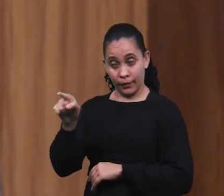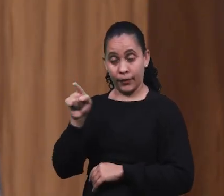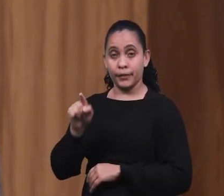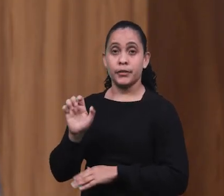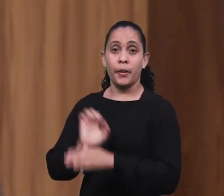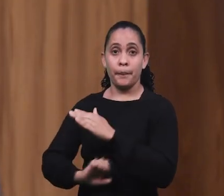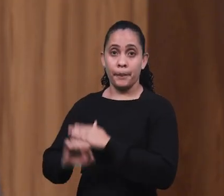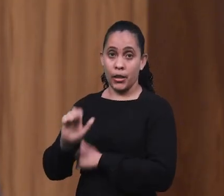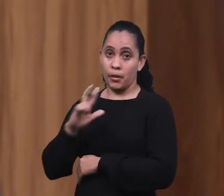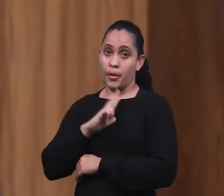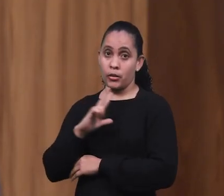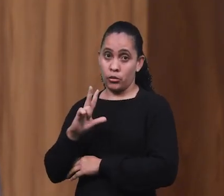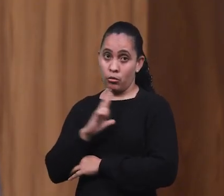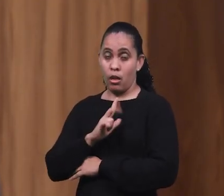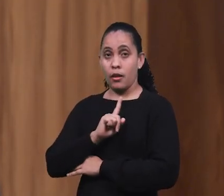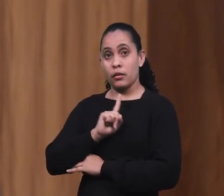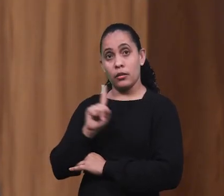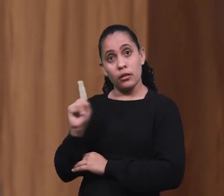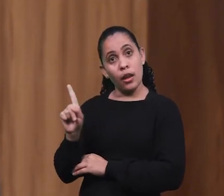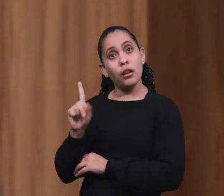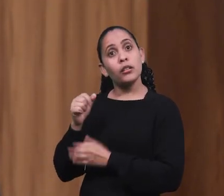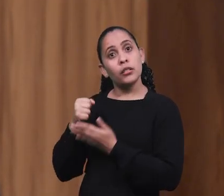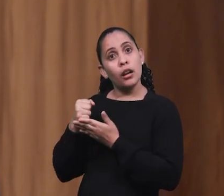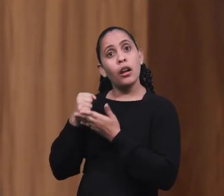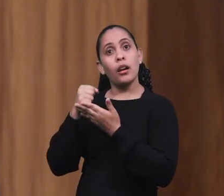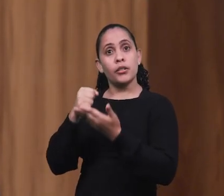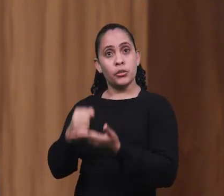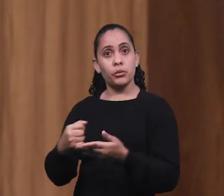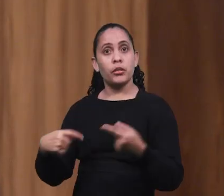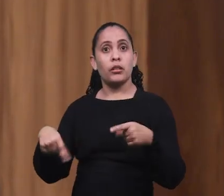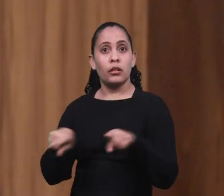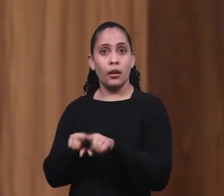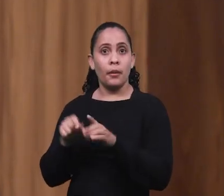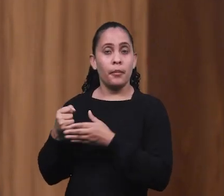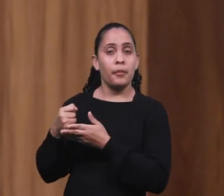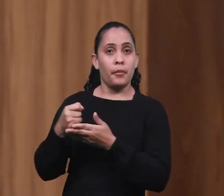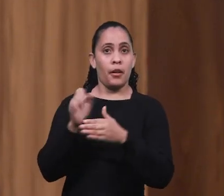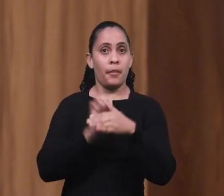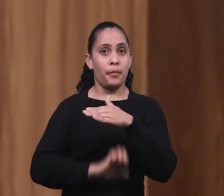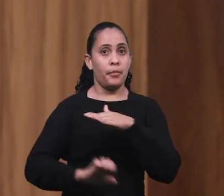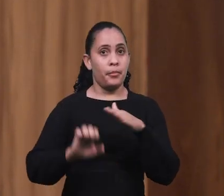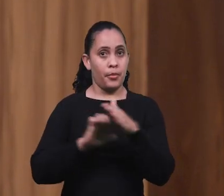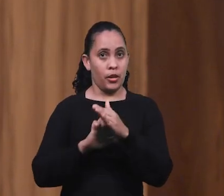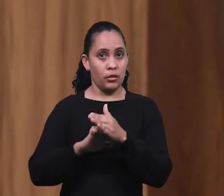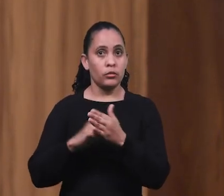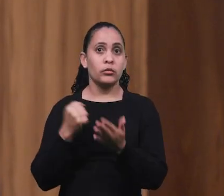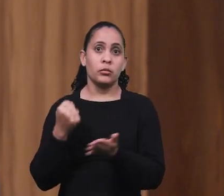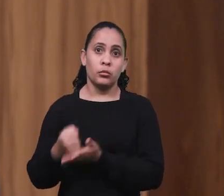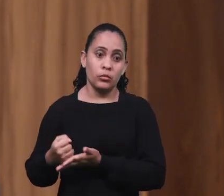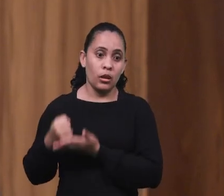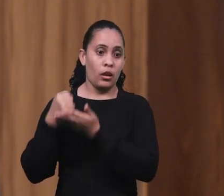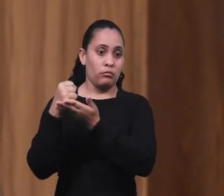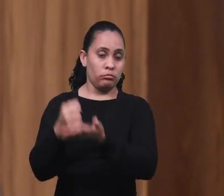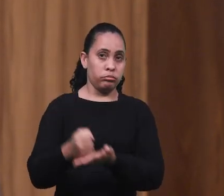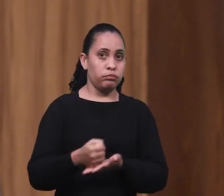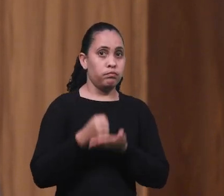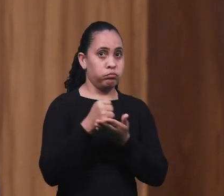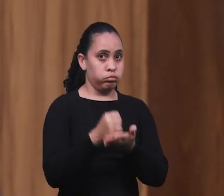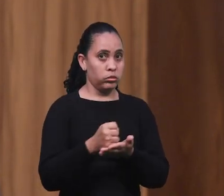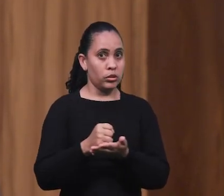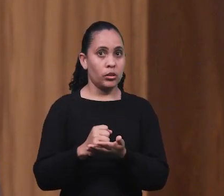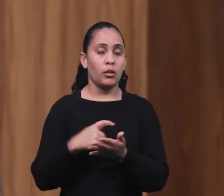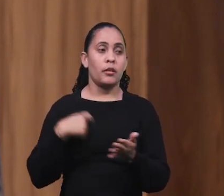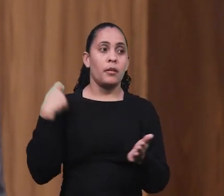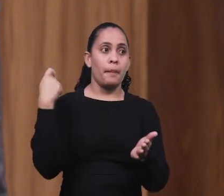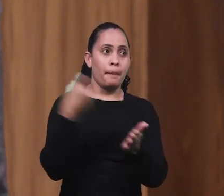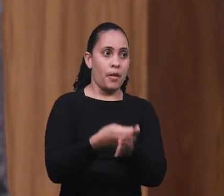órgão privado, mas que auxilia muito as empresas, principalmente com subsídios financeiros. Não é